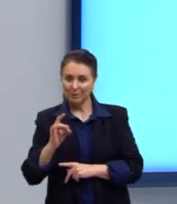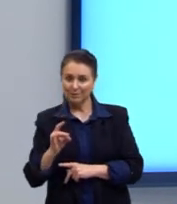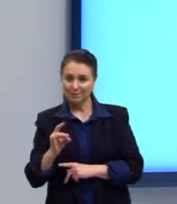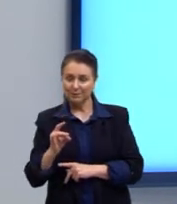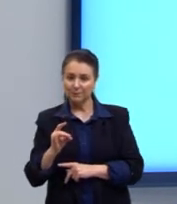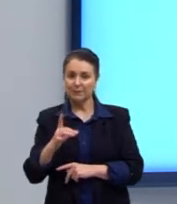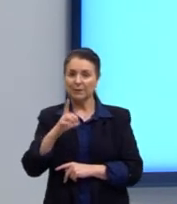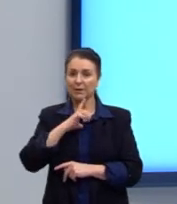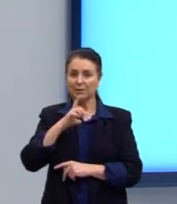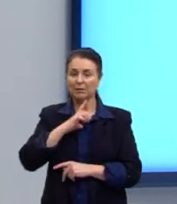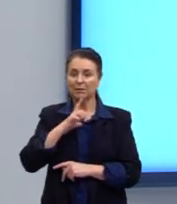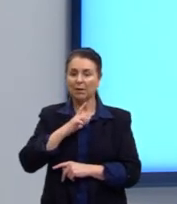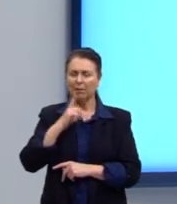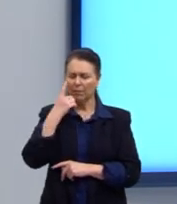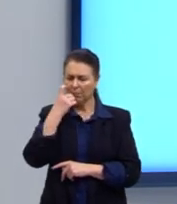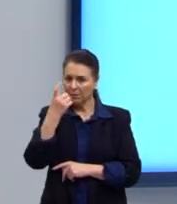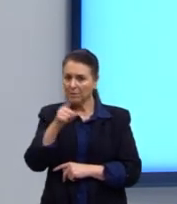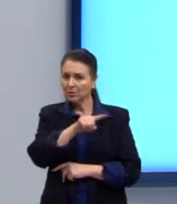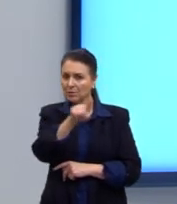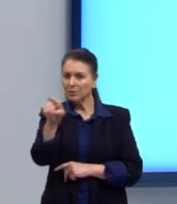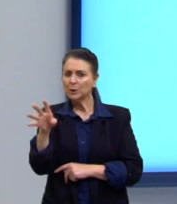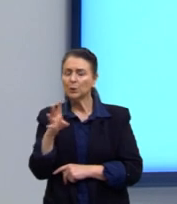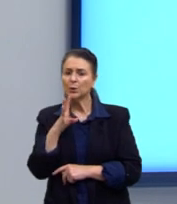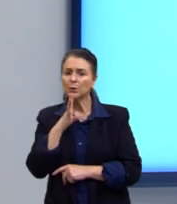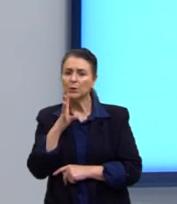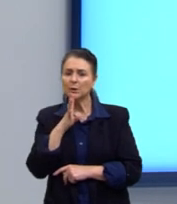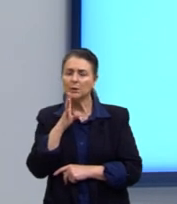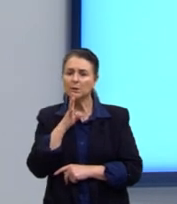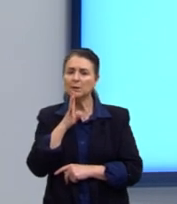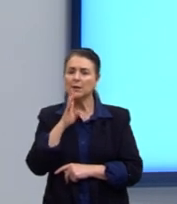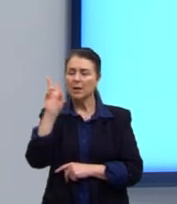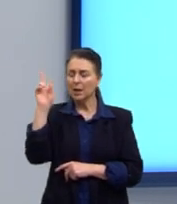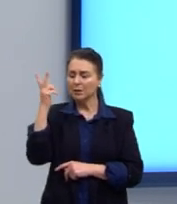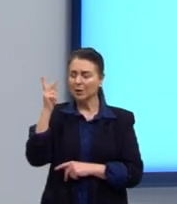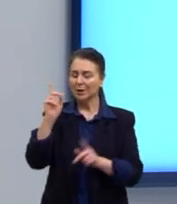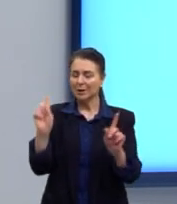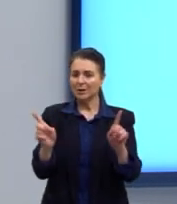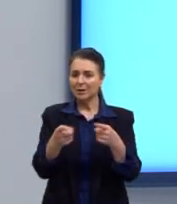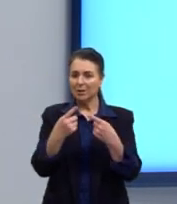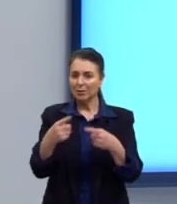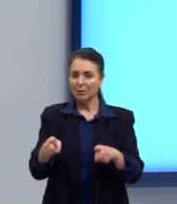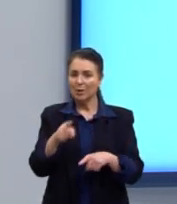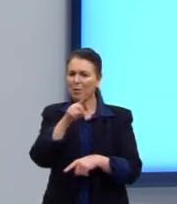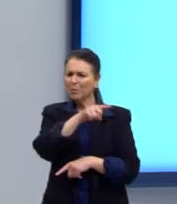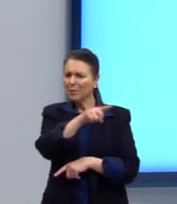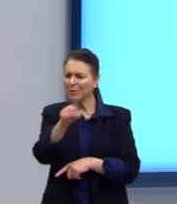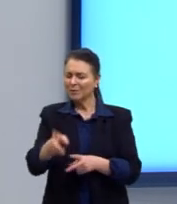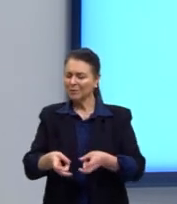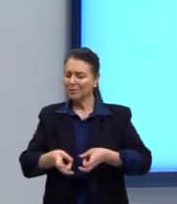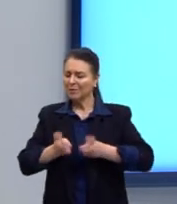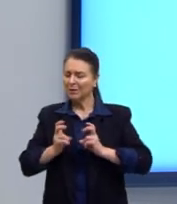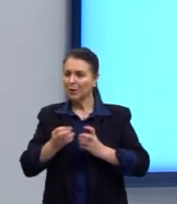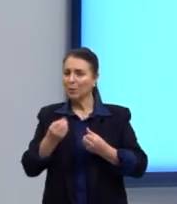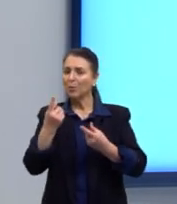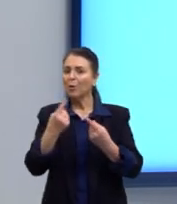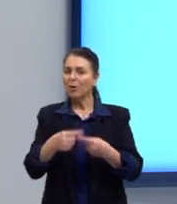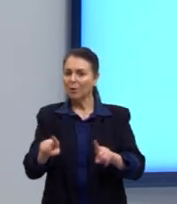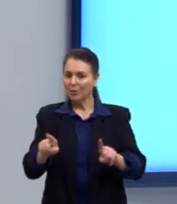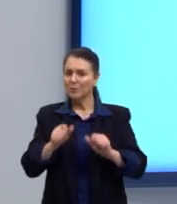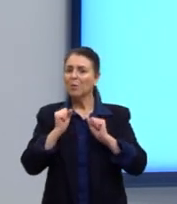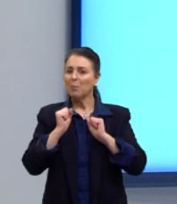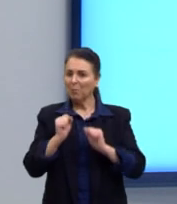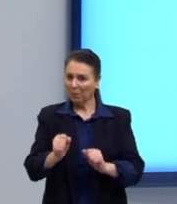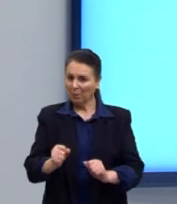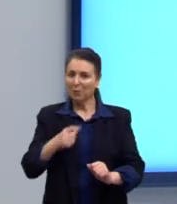então é interessante vocês conhecerem um pouquinho dessa história da música vocês verem né como ela pode entrar aí